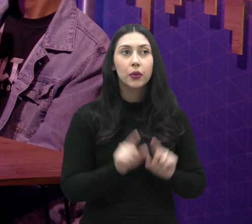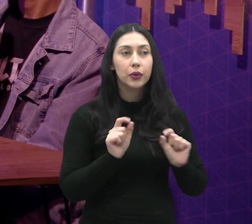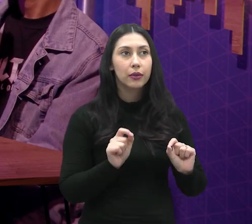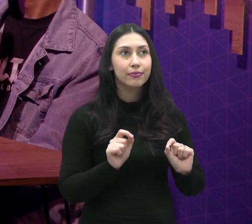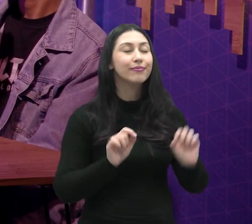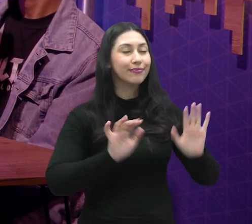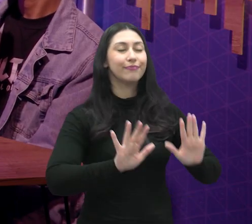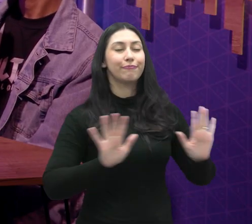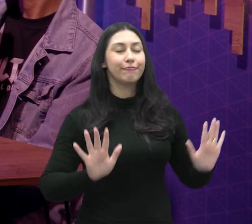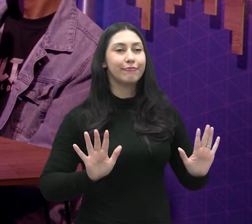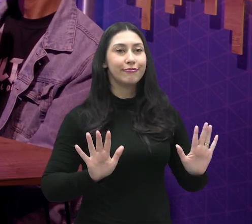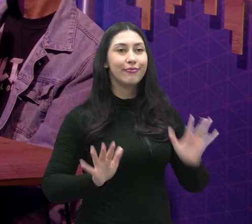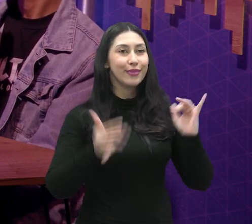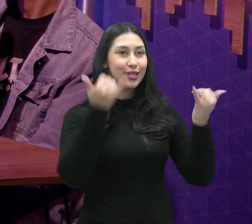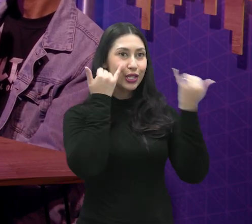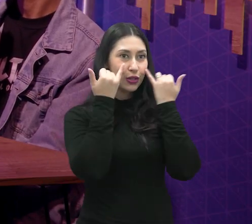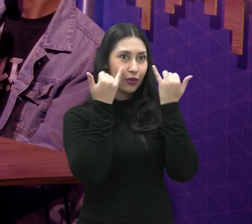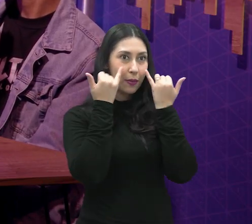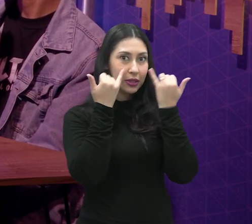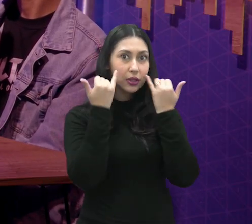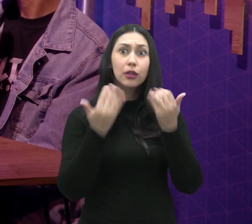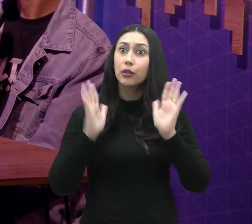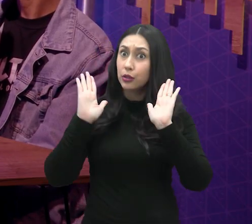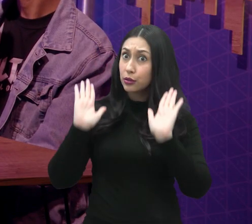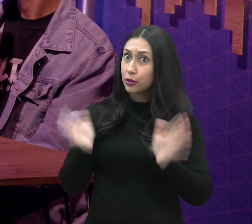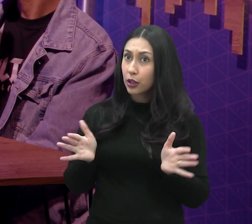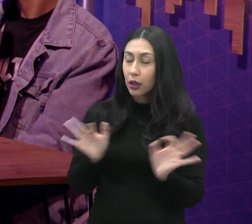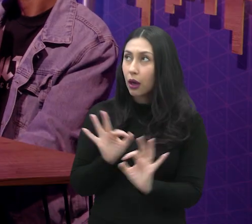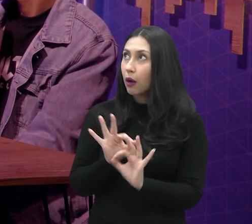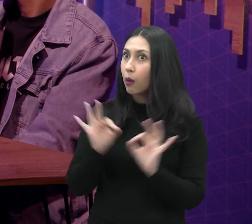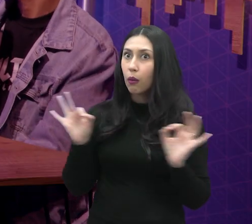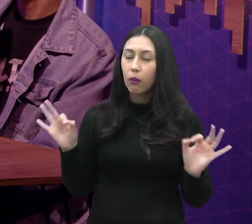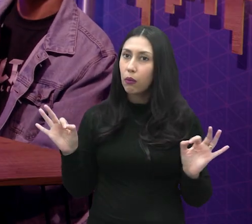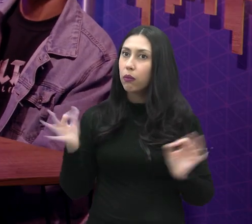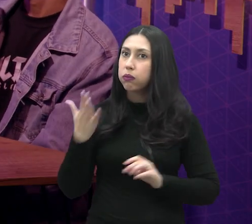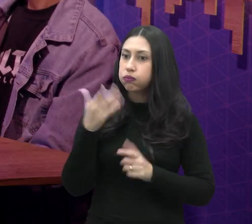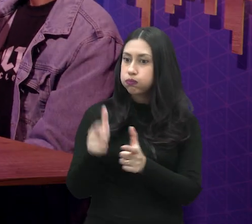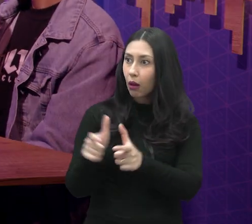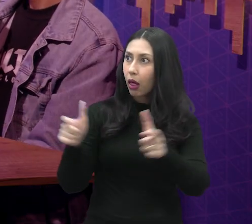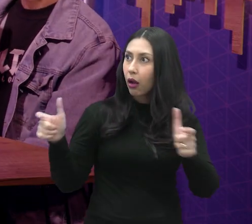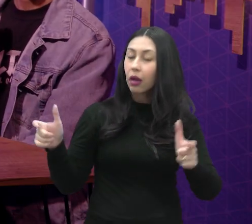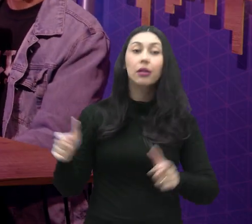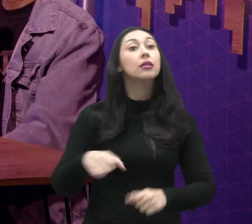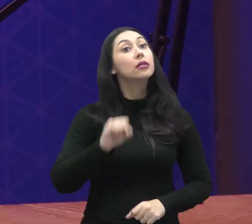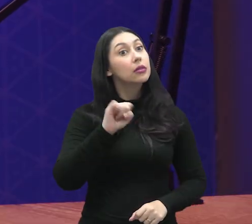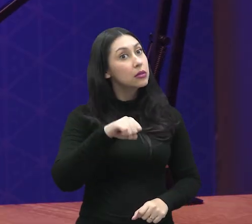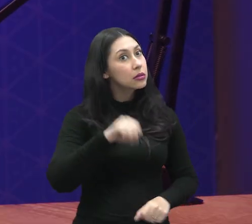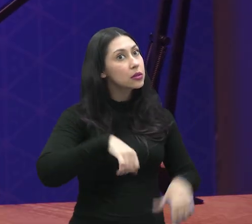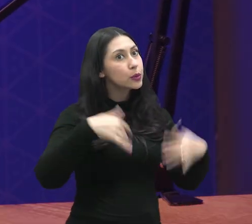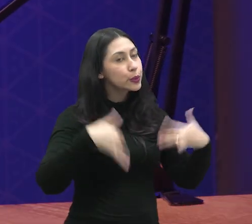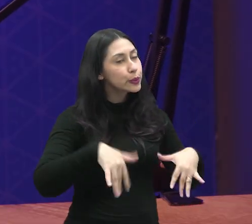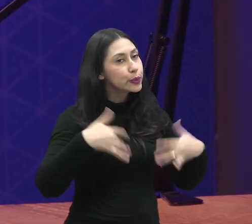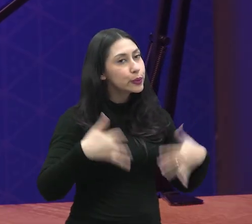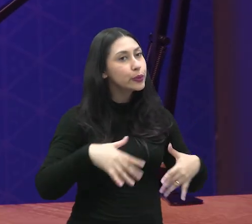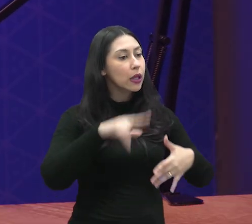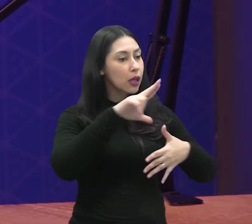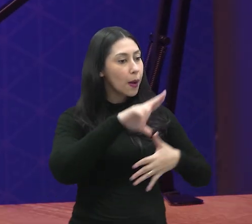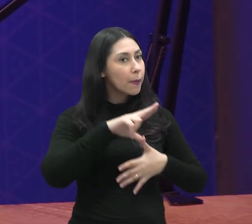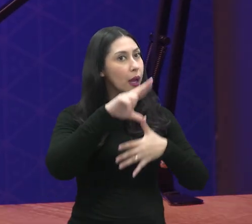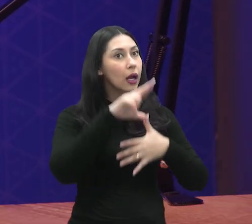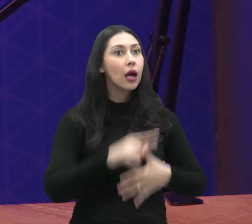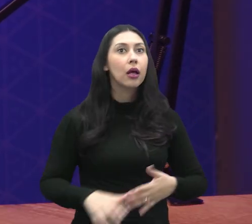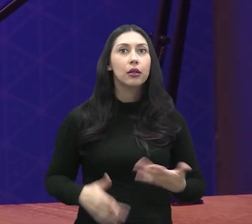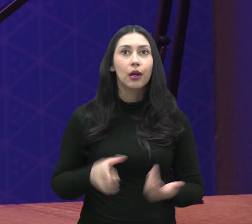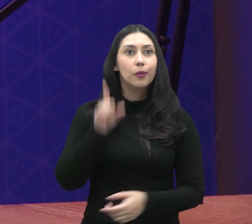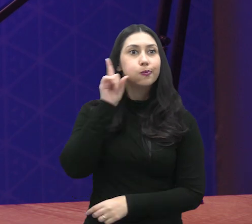mais? Não, basicamente é isso. Esses são os dados. Já tá bom, né? Não, muita coisa. Tanto na América Latina, quanto nos